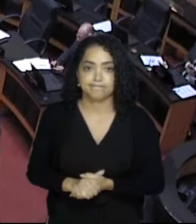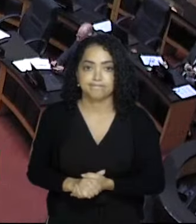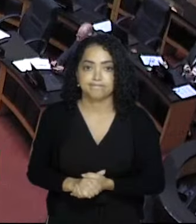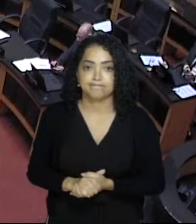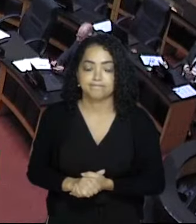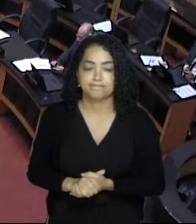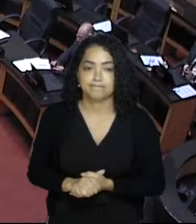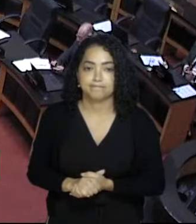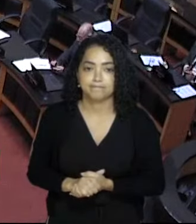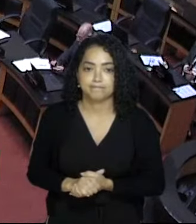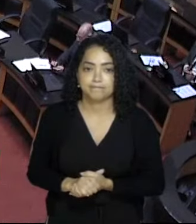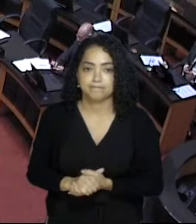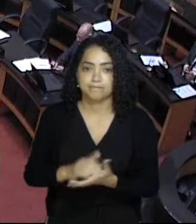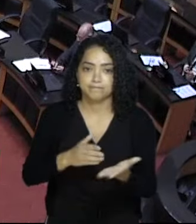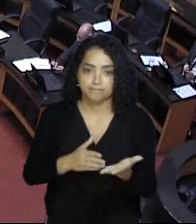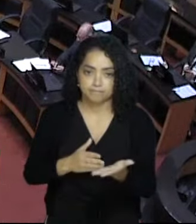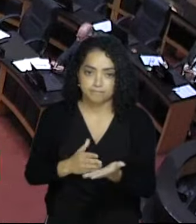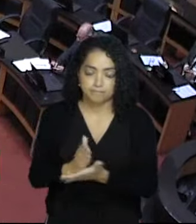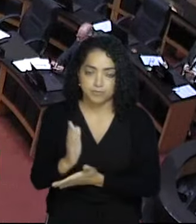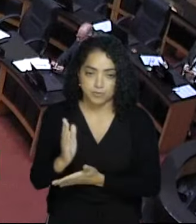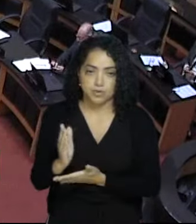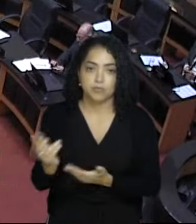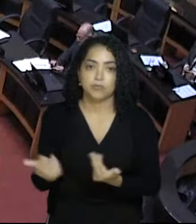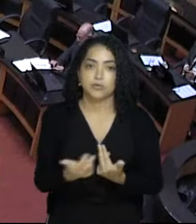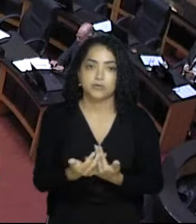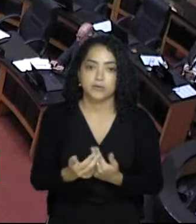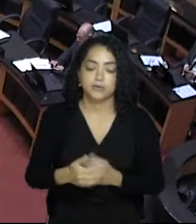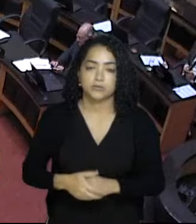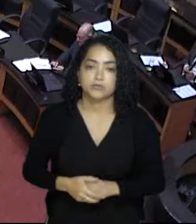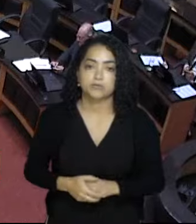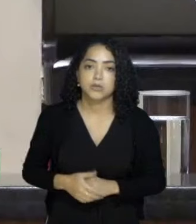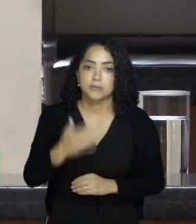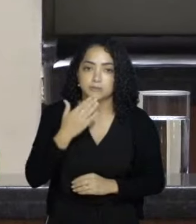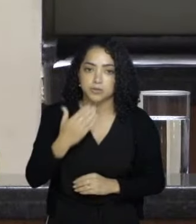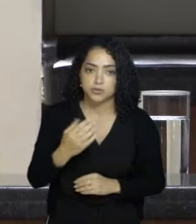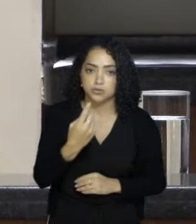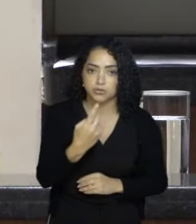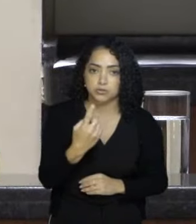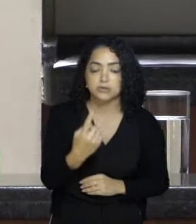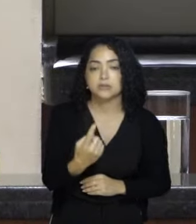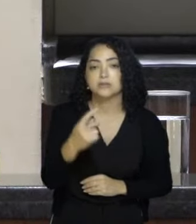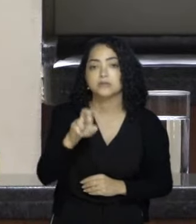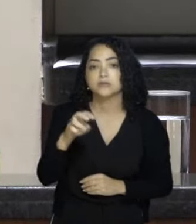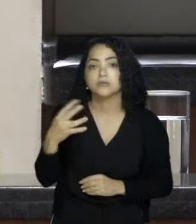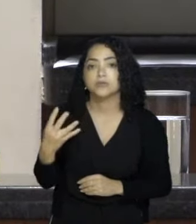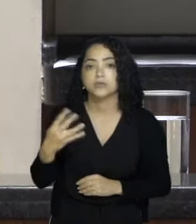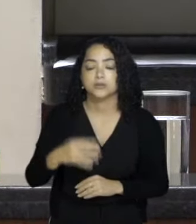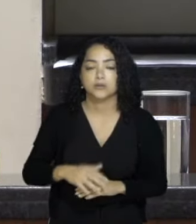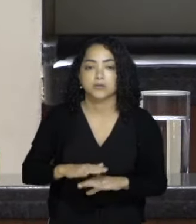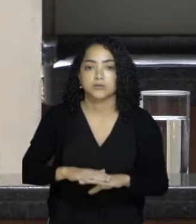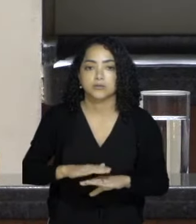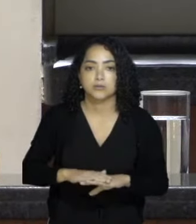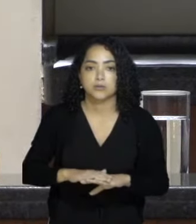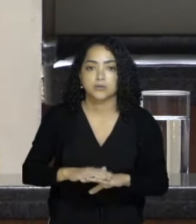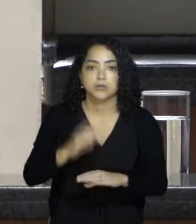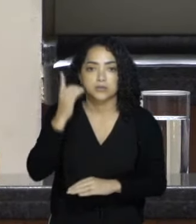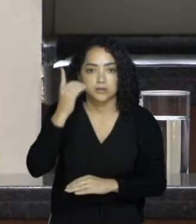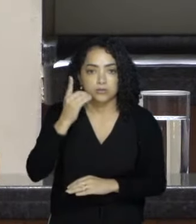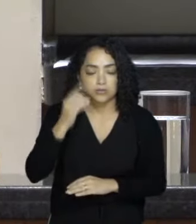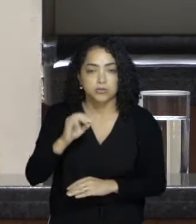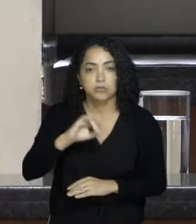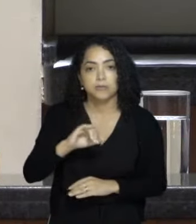permaneçam como se encontra. Aprovado por unanimidade. Pedido de informação 154, 2023, autoria deputado Mário